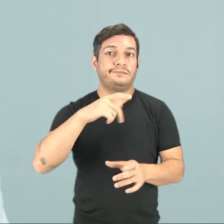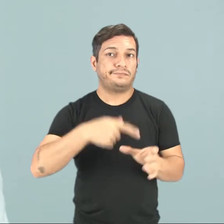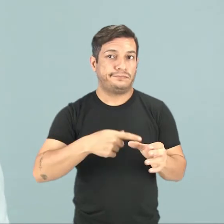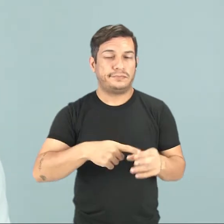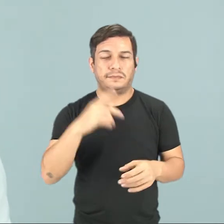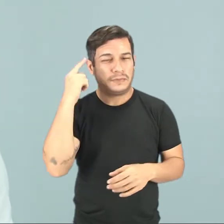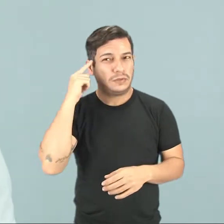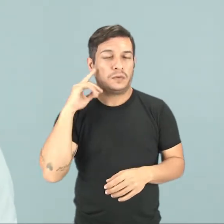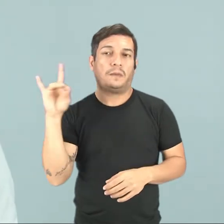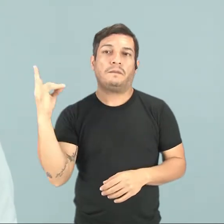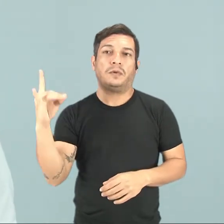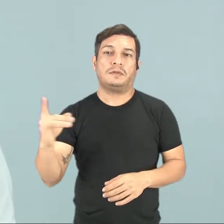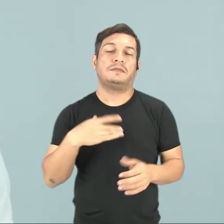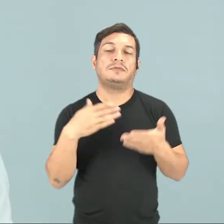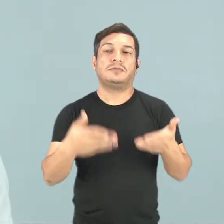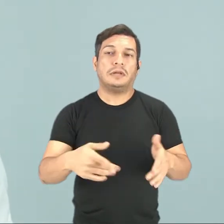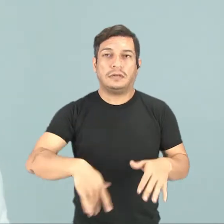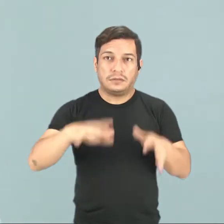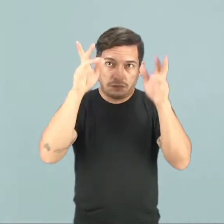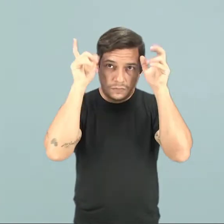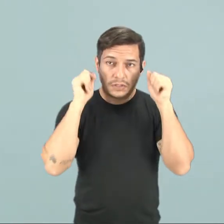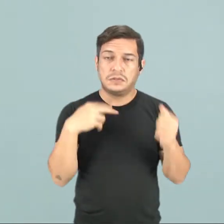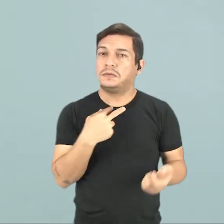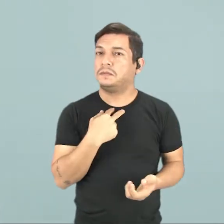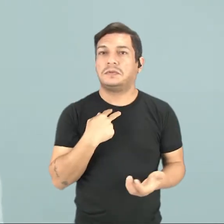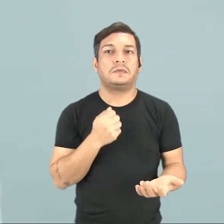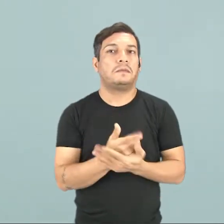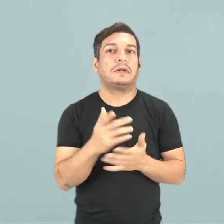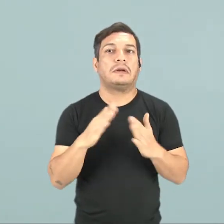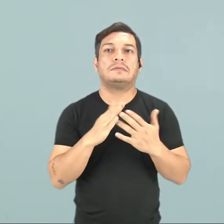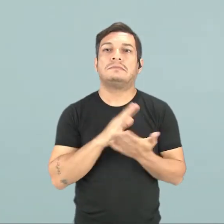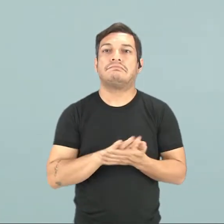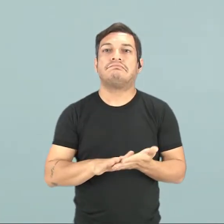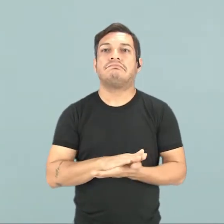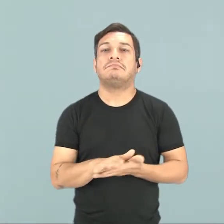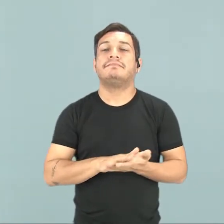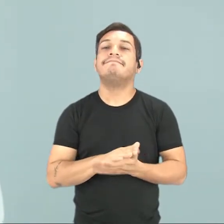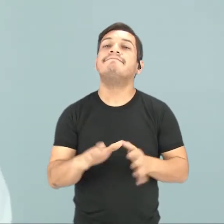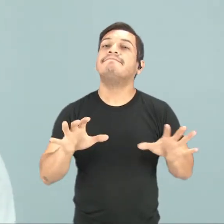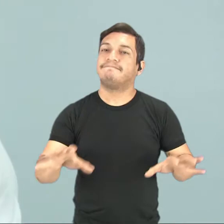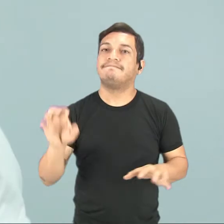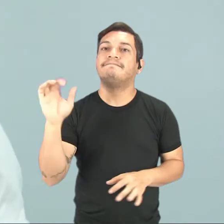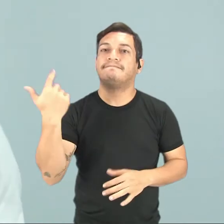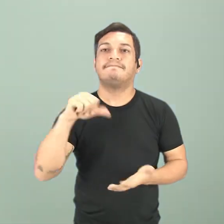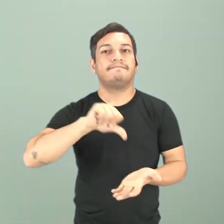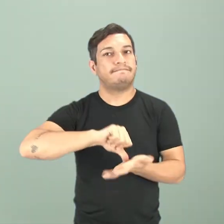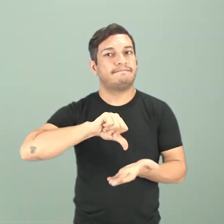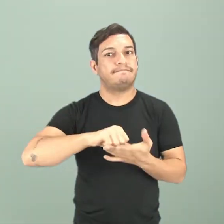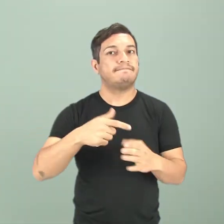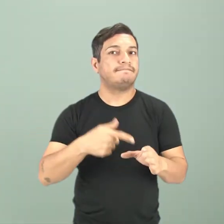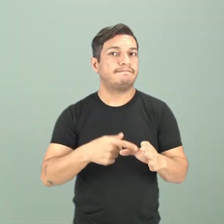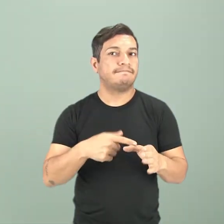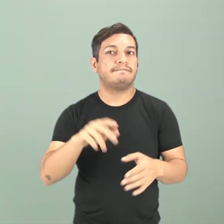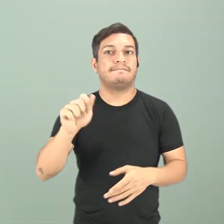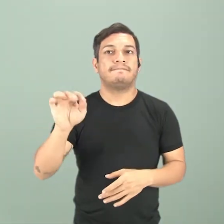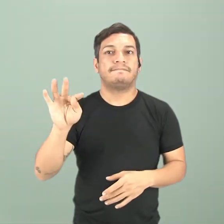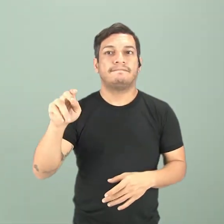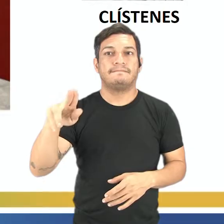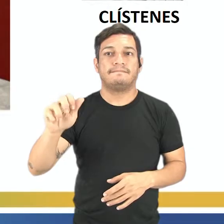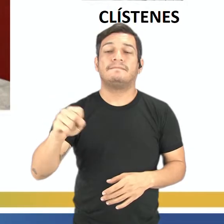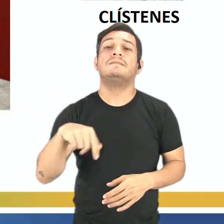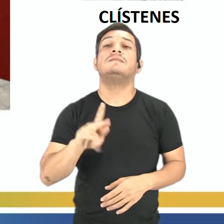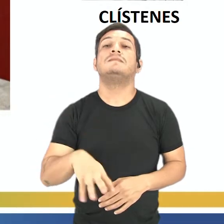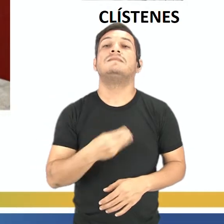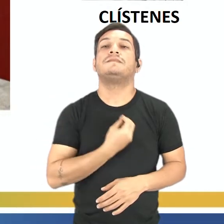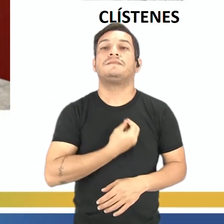não poder comprar nenhuma casa? Então, era mais ou menos assim na cidade de Atenas. Então, quem podia participar